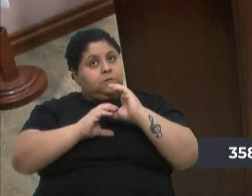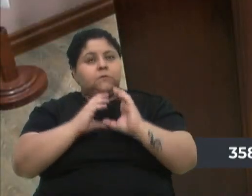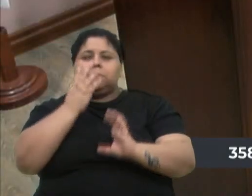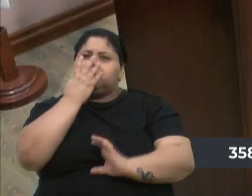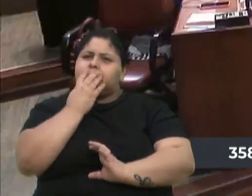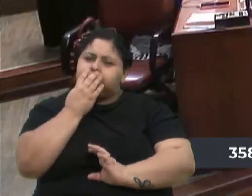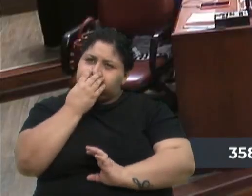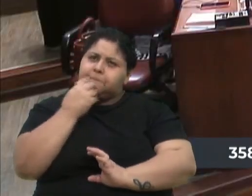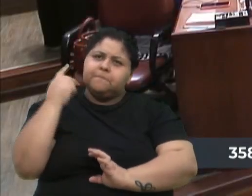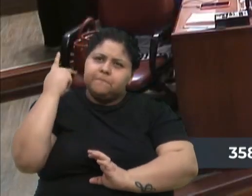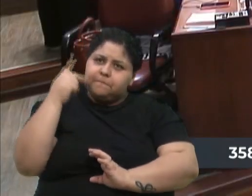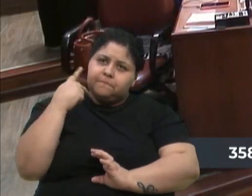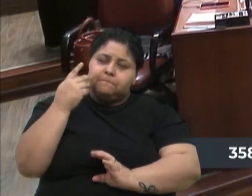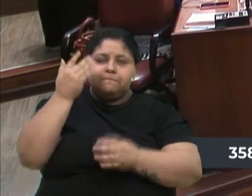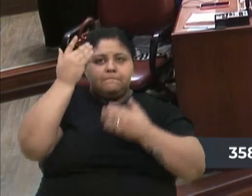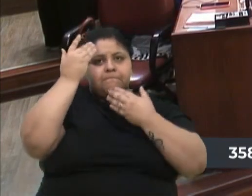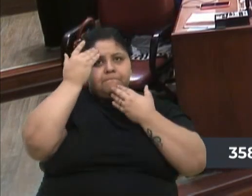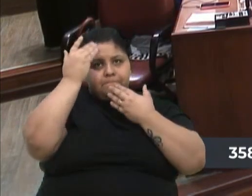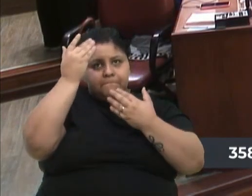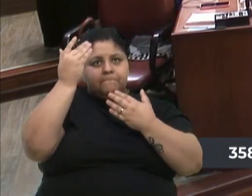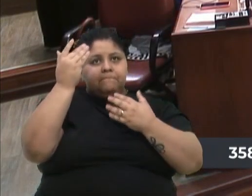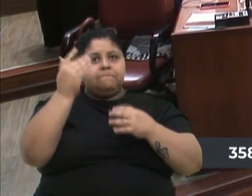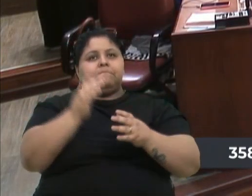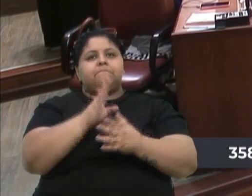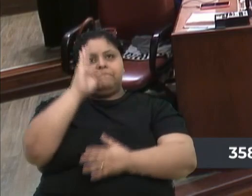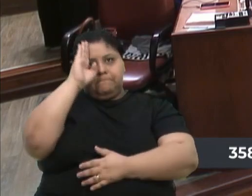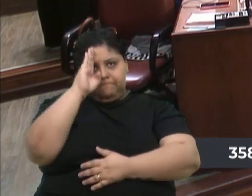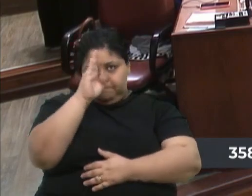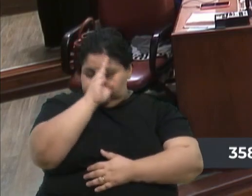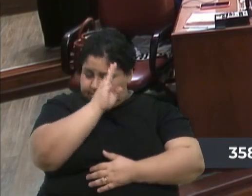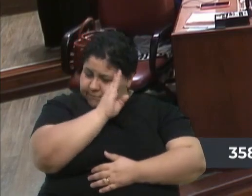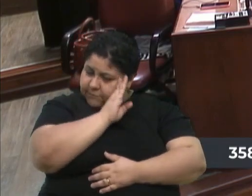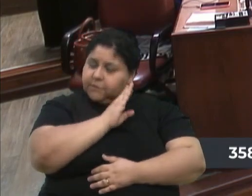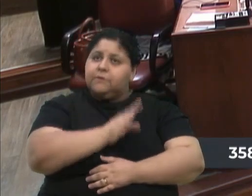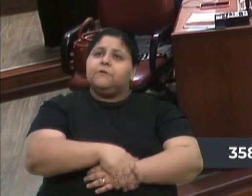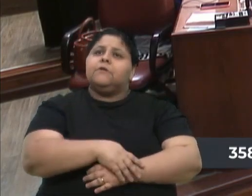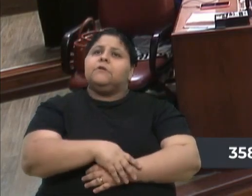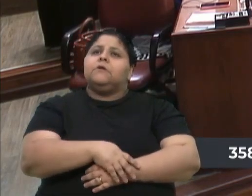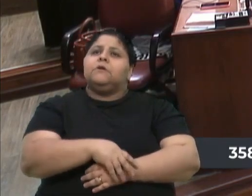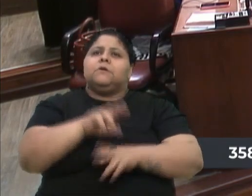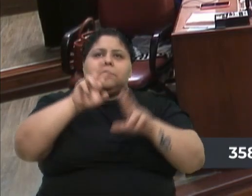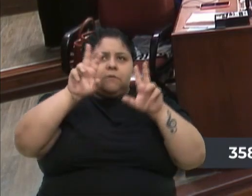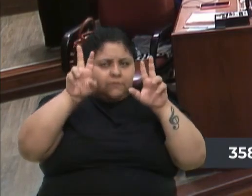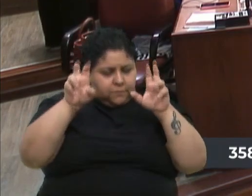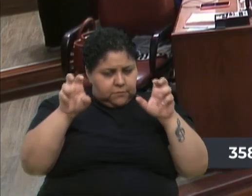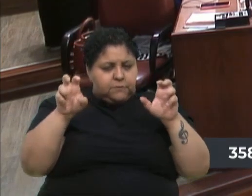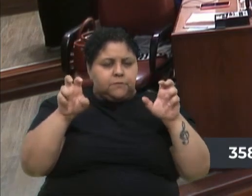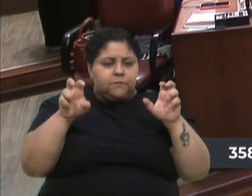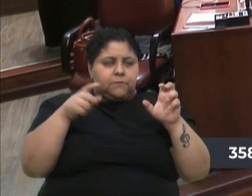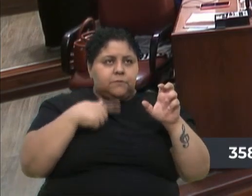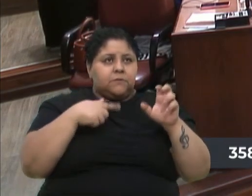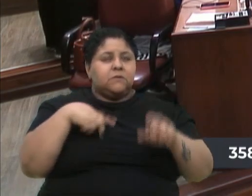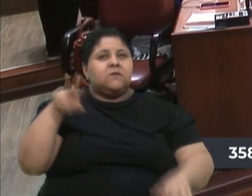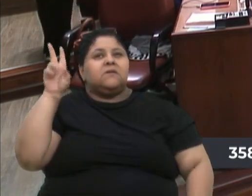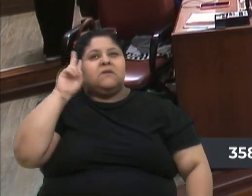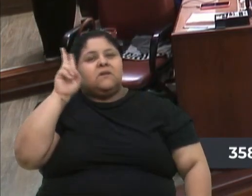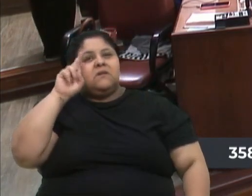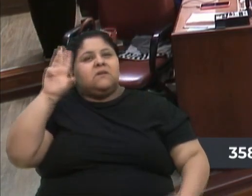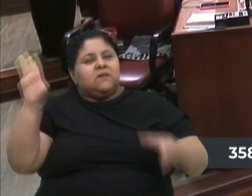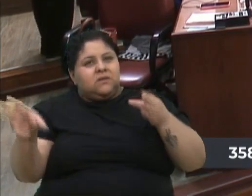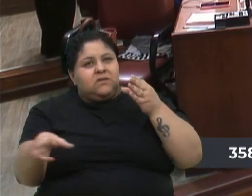Camilles. Obrigado, colega Bressan. Você tocando nesse assunto, eu me lembro das